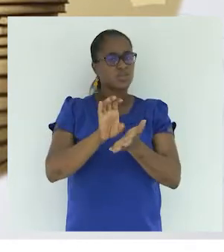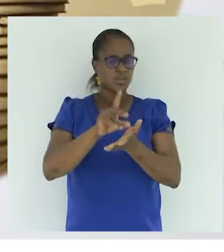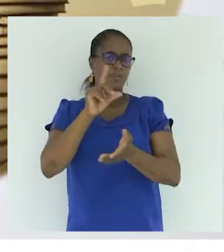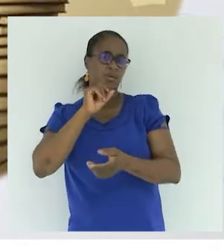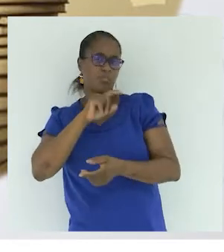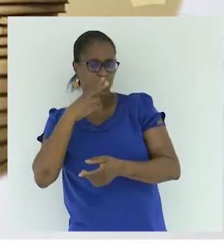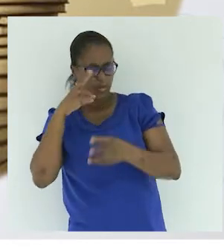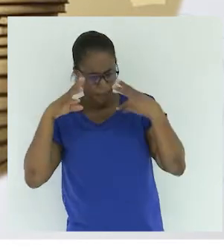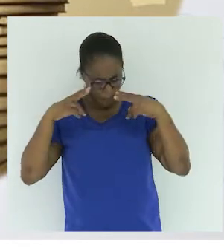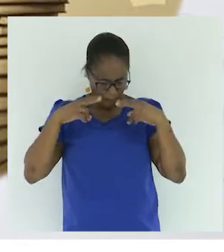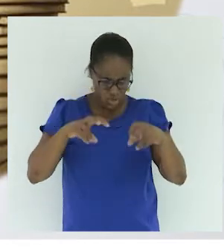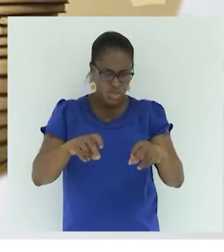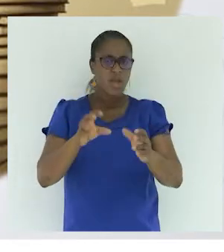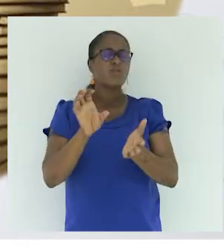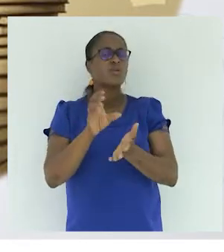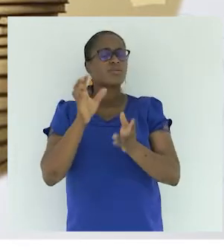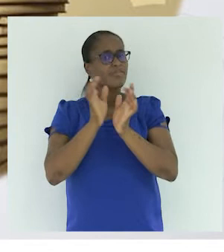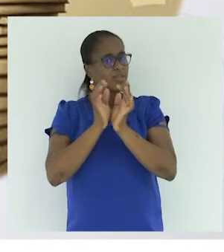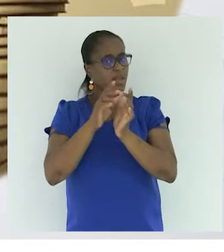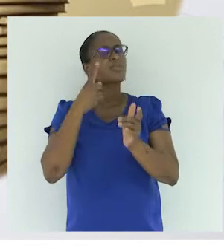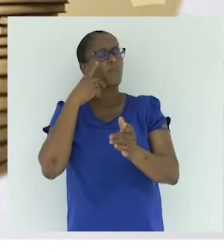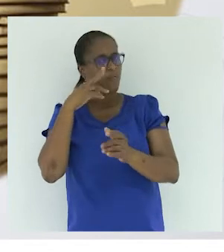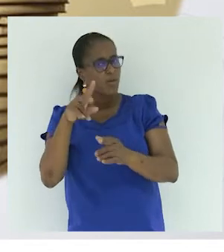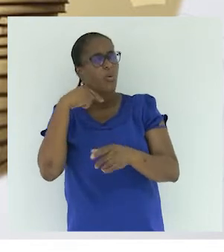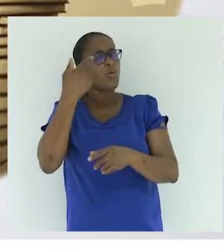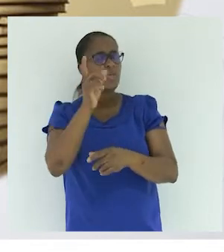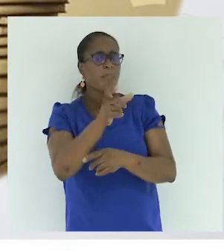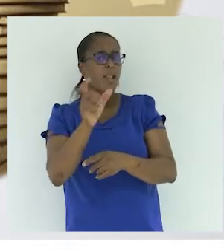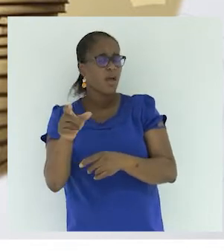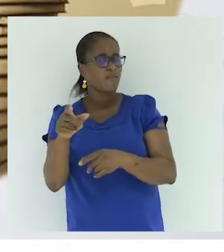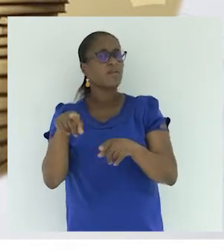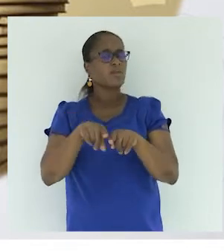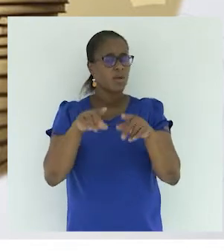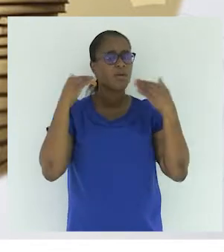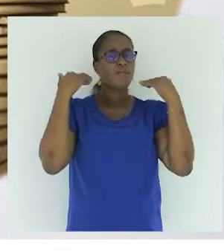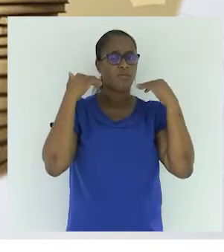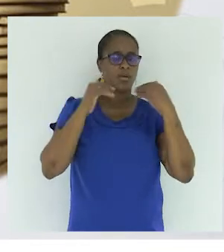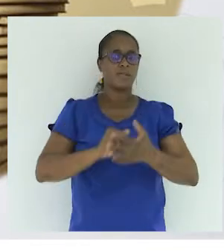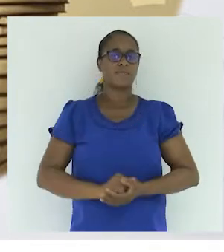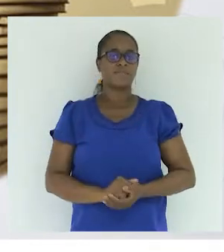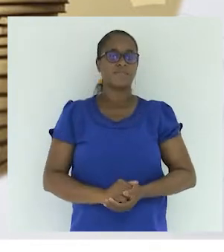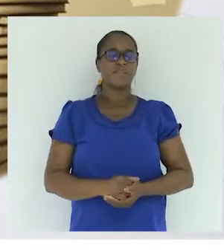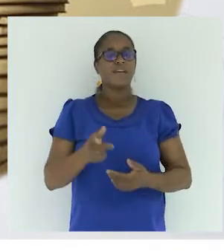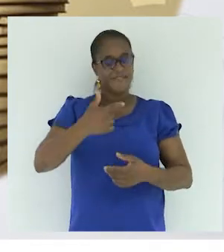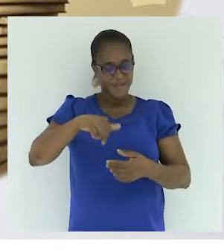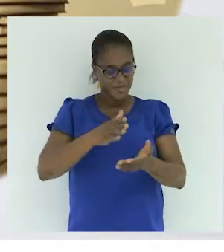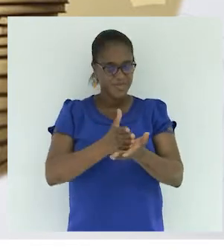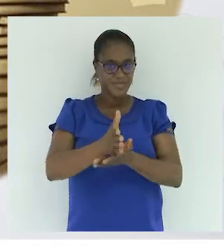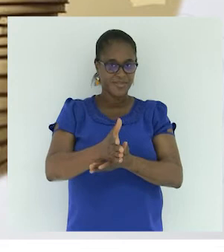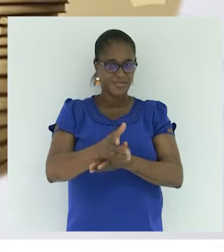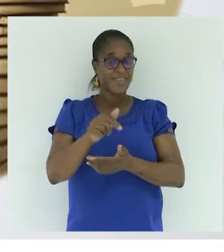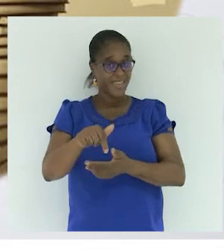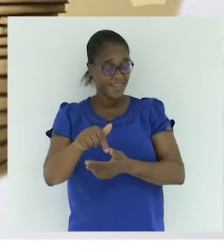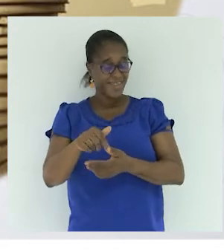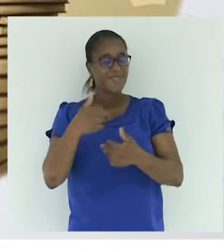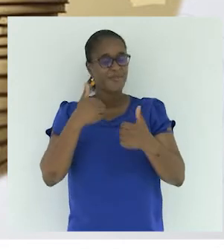internet, vão encontrar outras palavras que significam informar. Vamos continuar? Até aqui